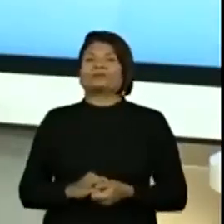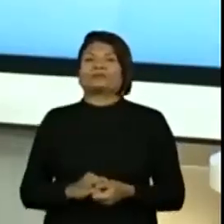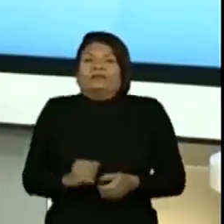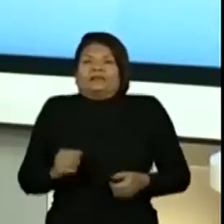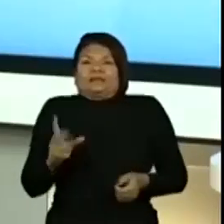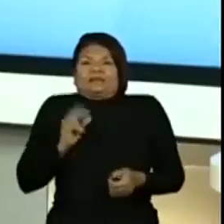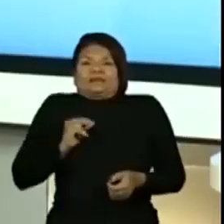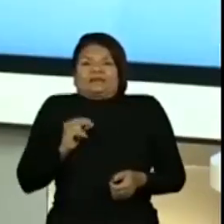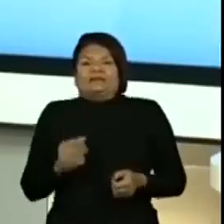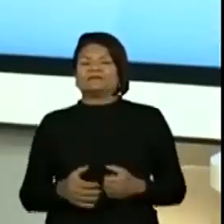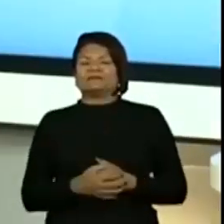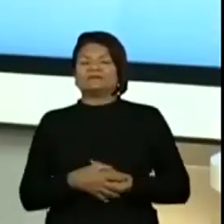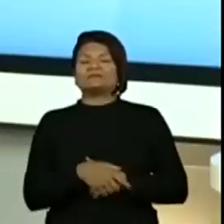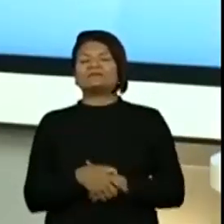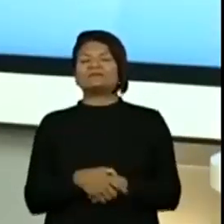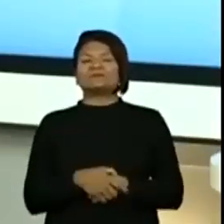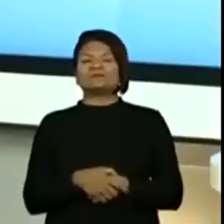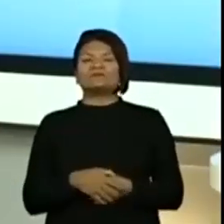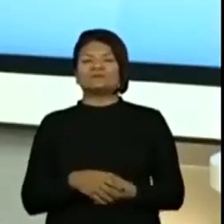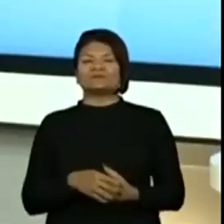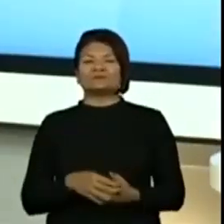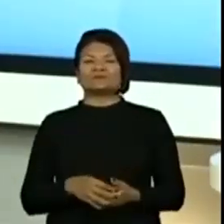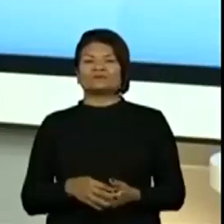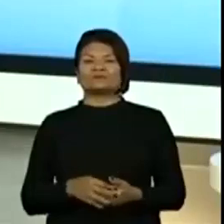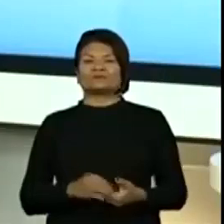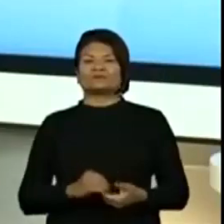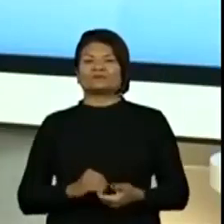Opa, apaguei muito.